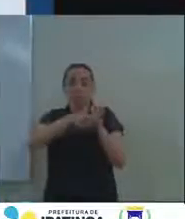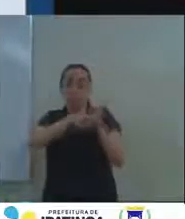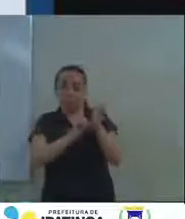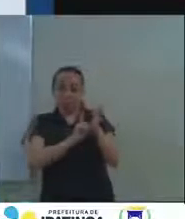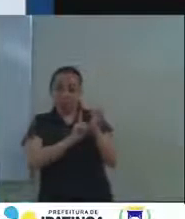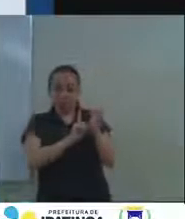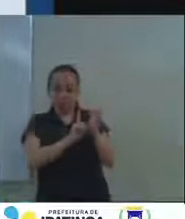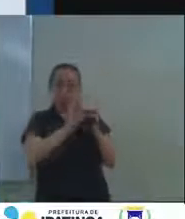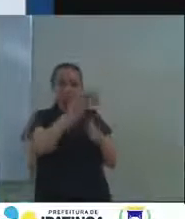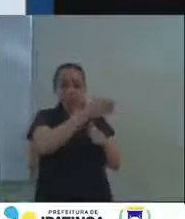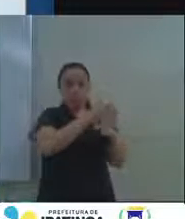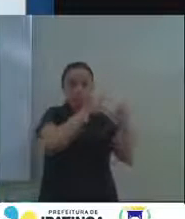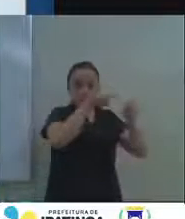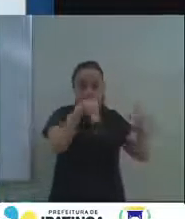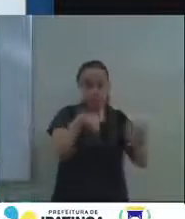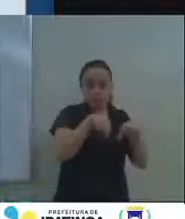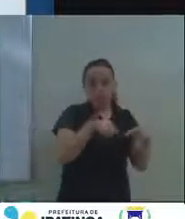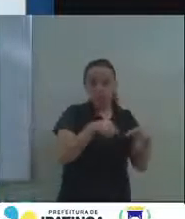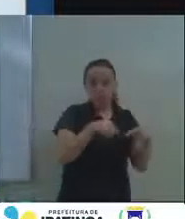aula,